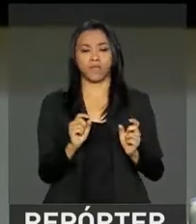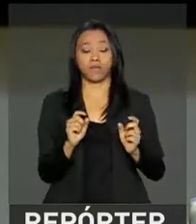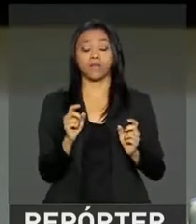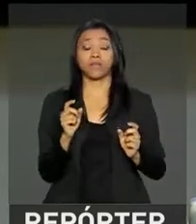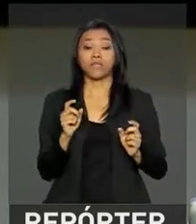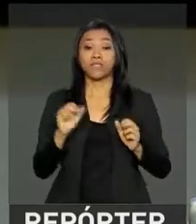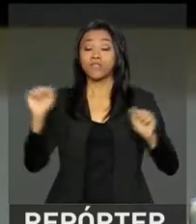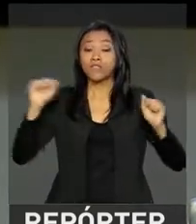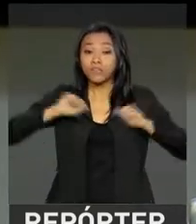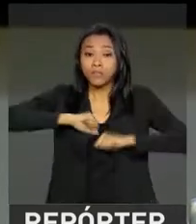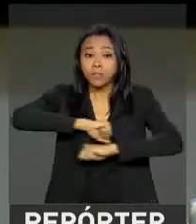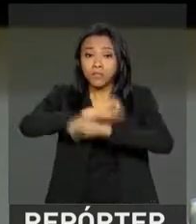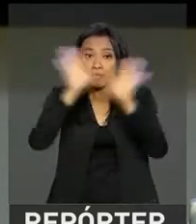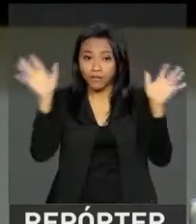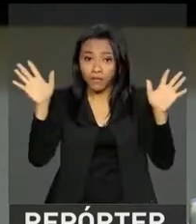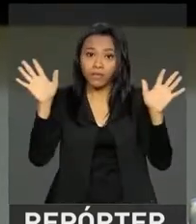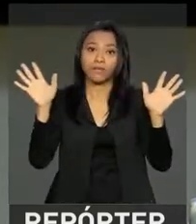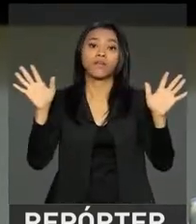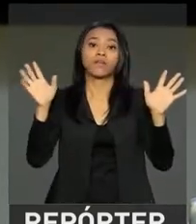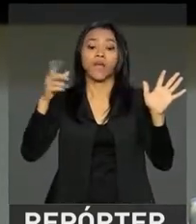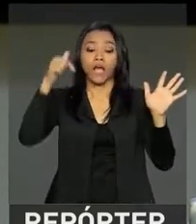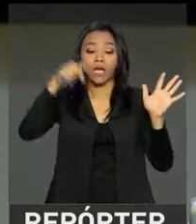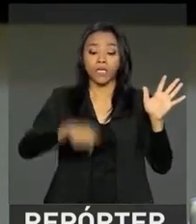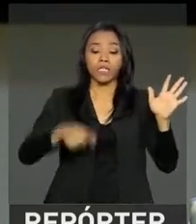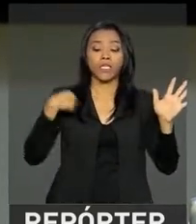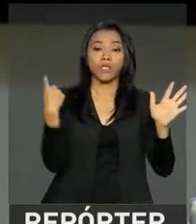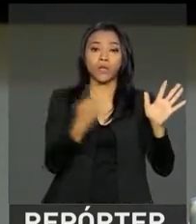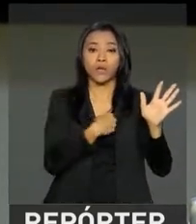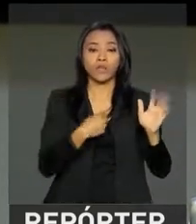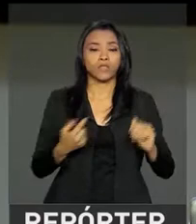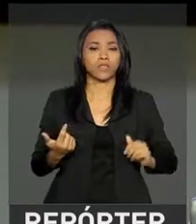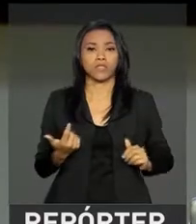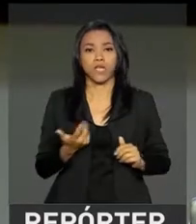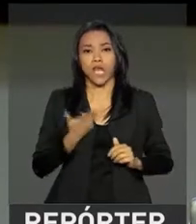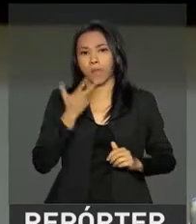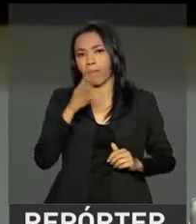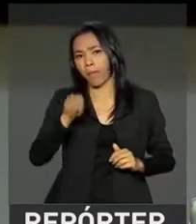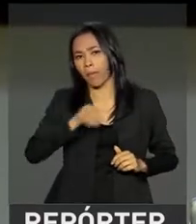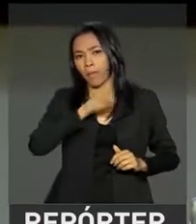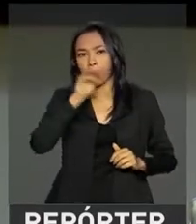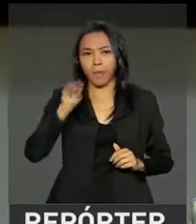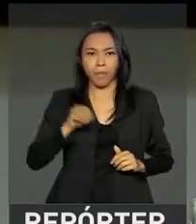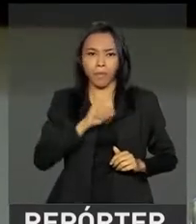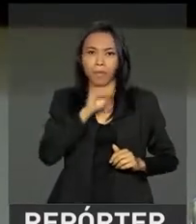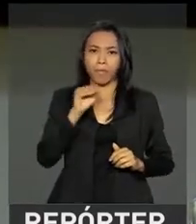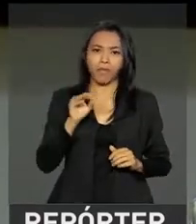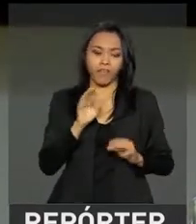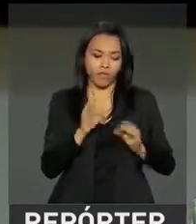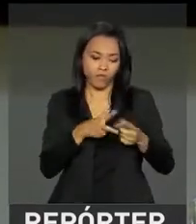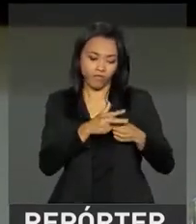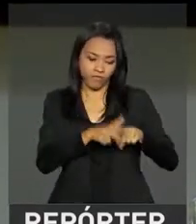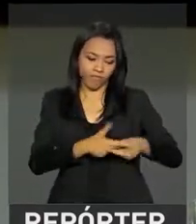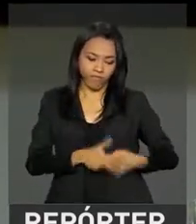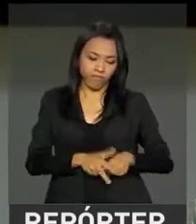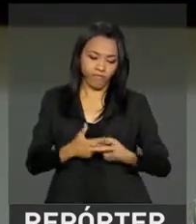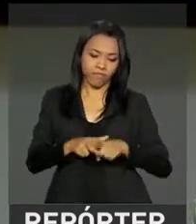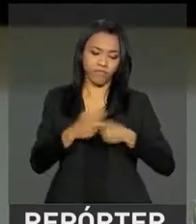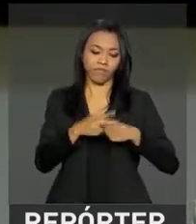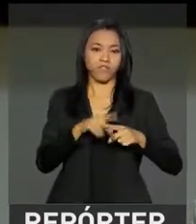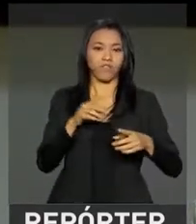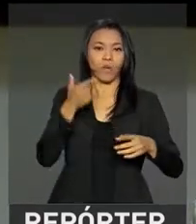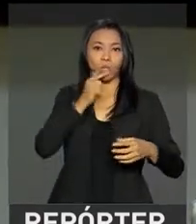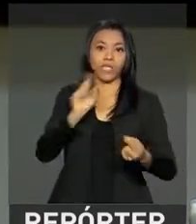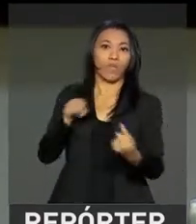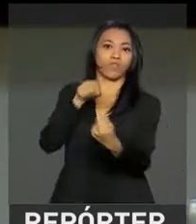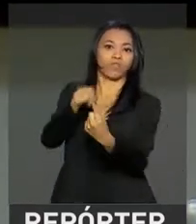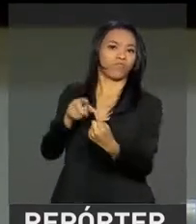mais transparente possível. Aqui nós não fazemos nenhum ajuste contábil visando o cumprimento de meta.